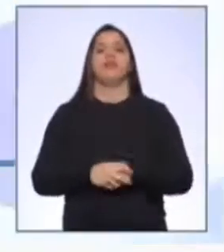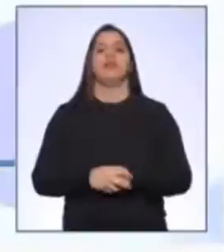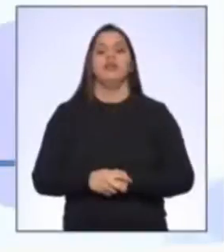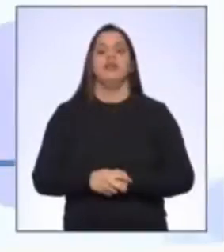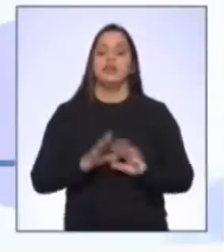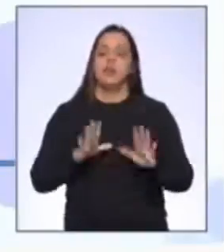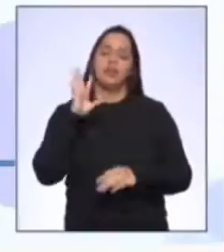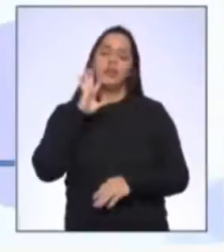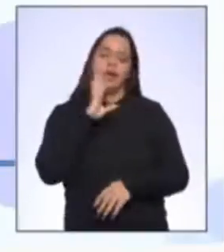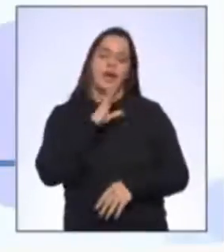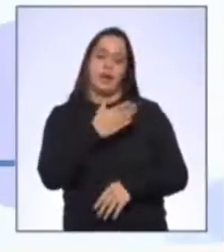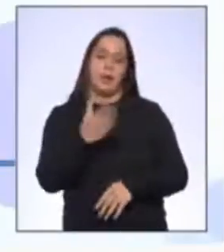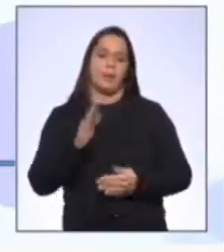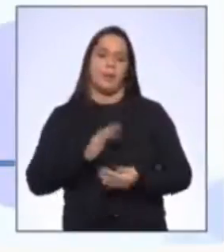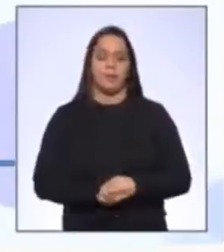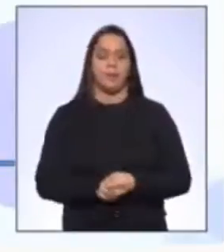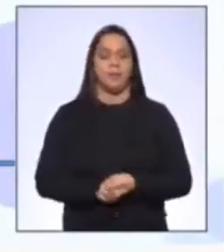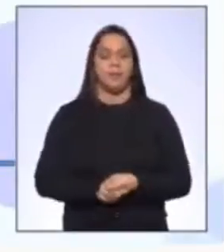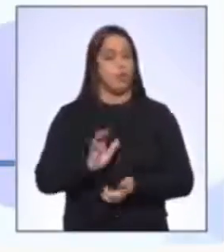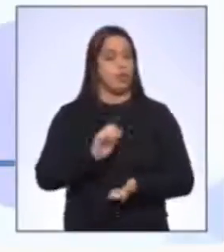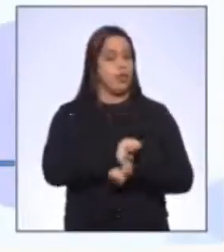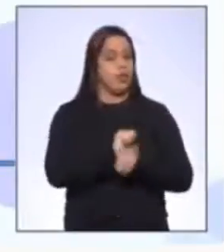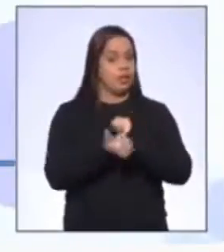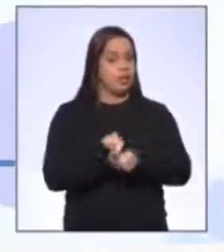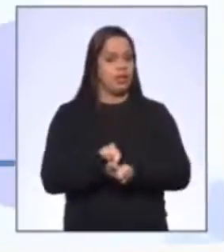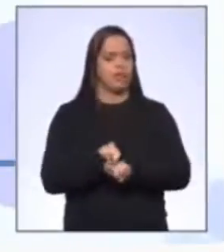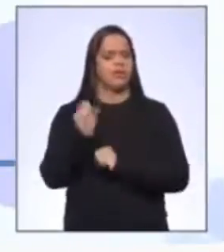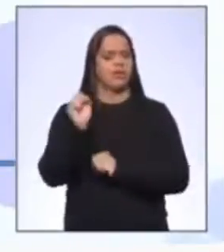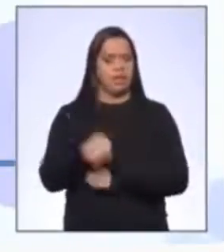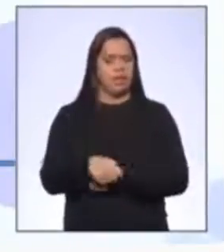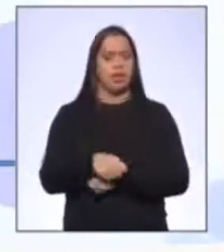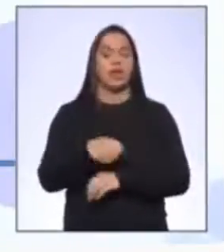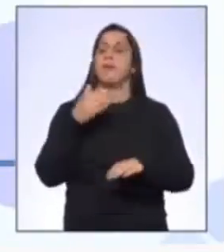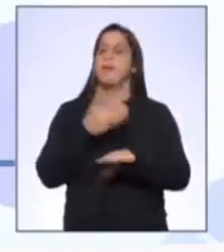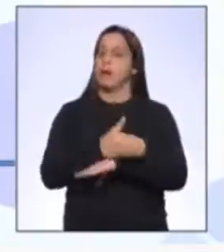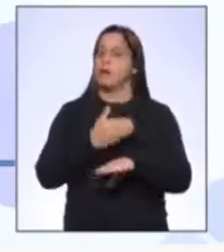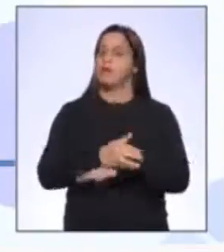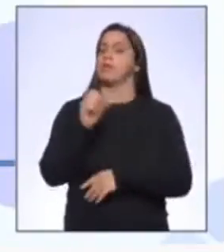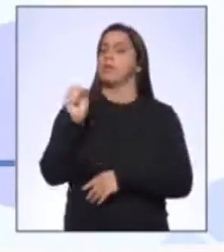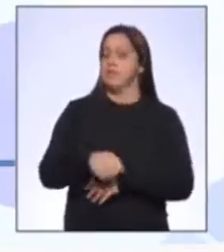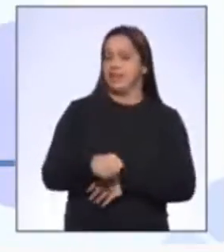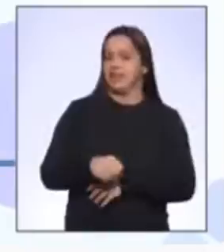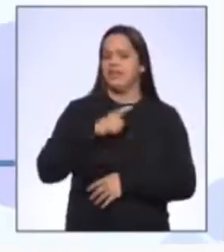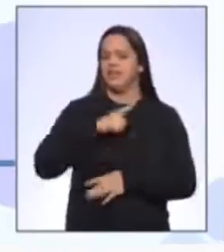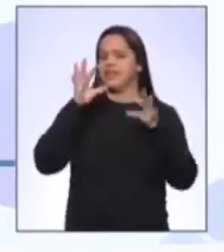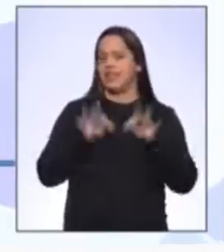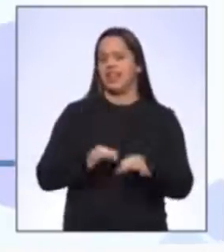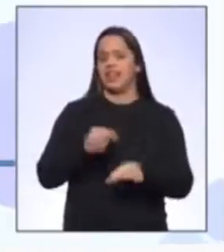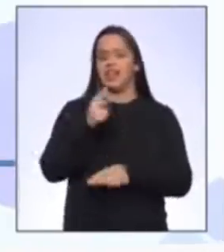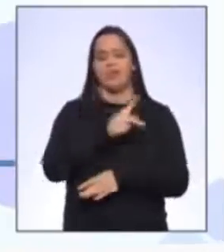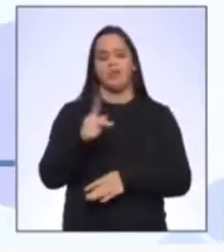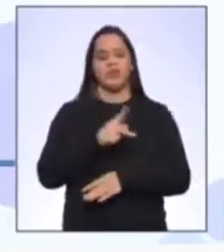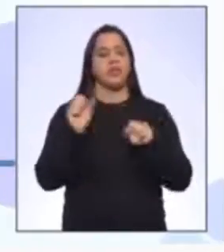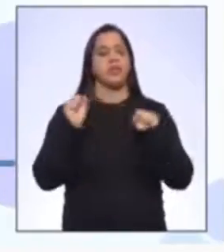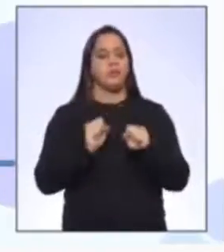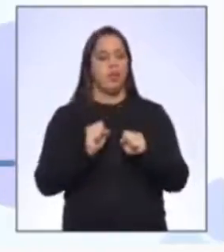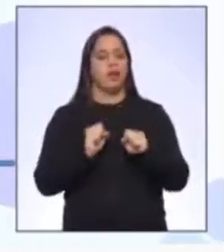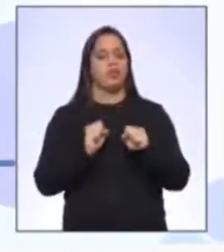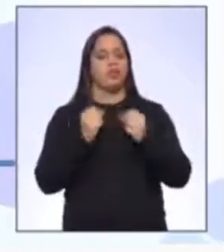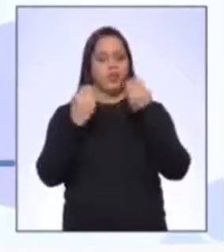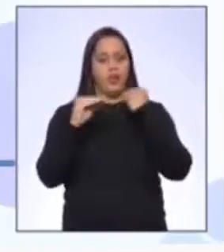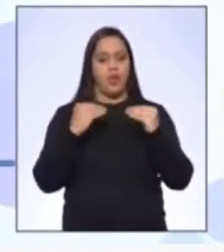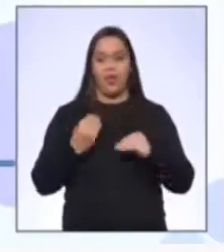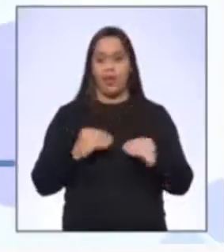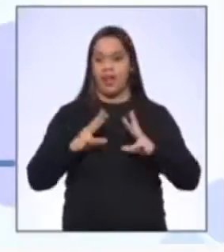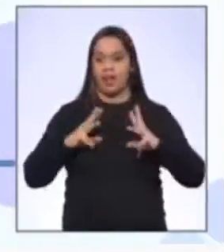então é isso aí é adaptação mas é assim os alunos participam senha eu tenho certeza que os professores também podem colocar as colaborações